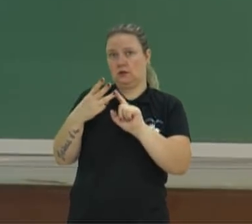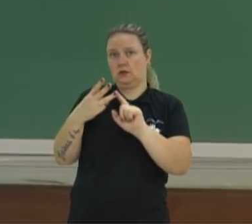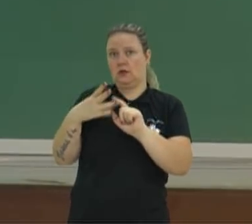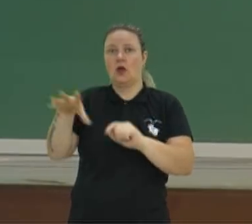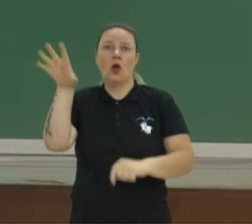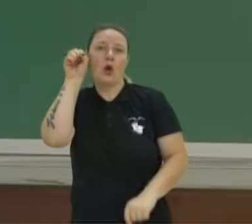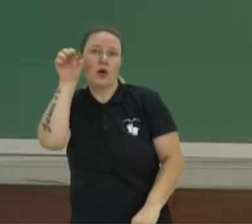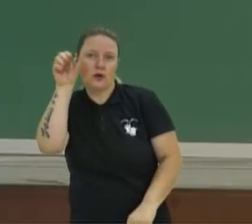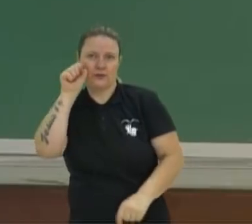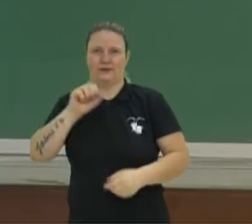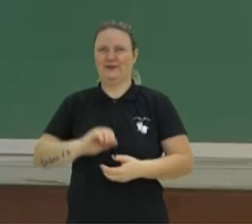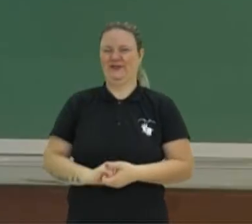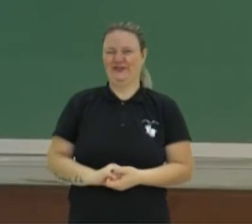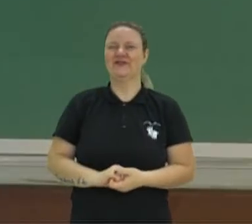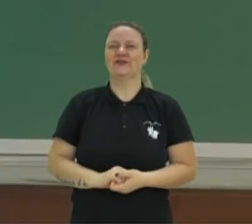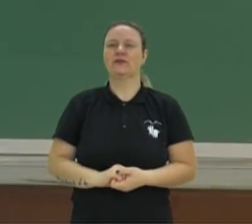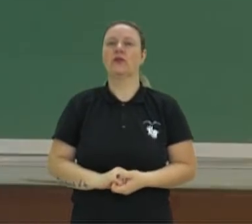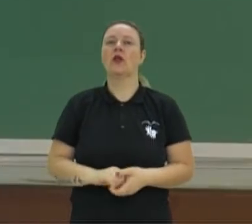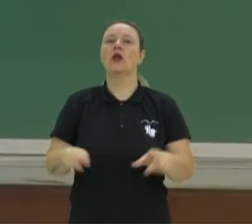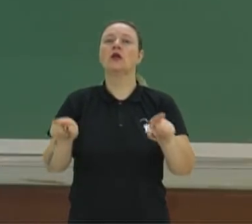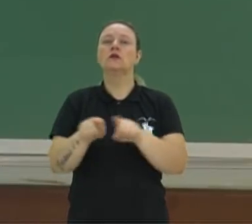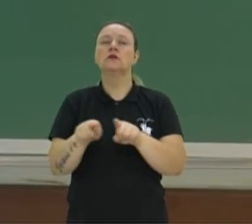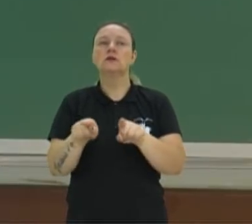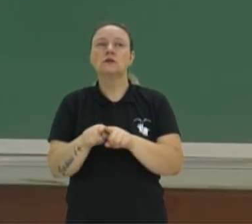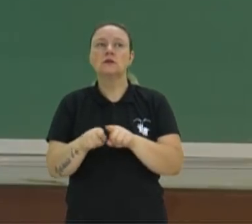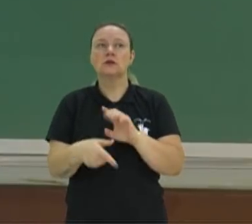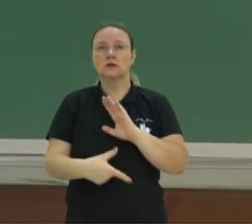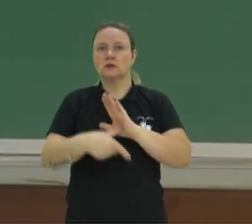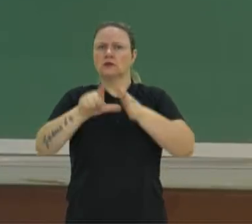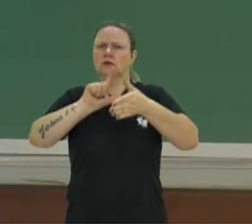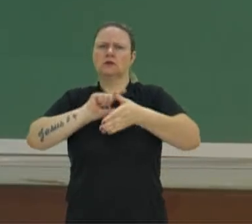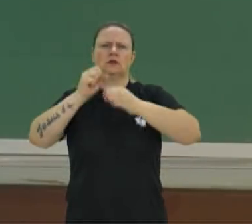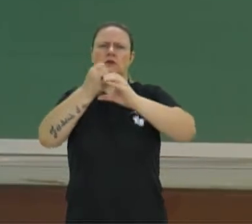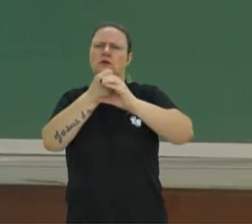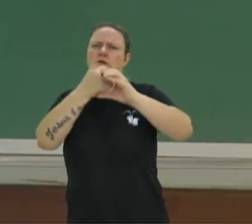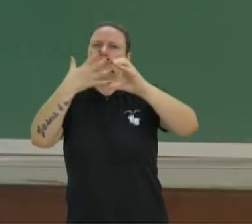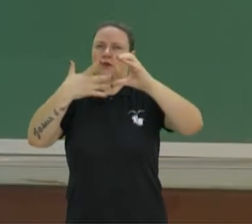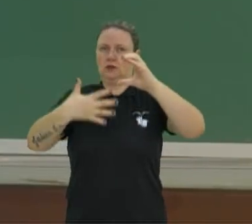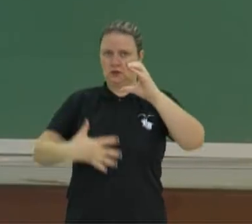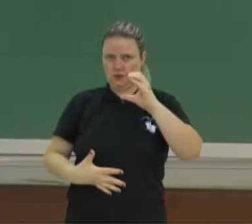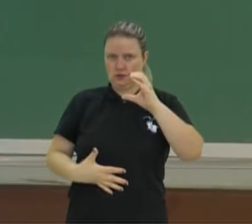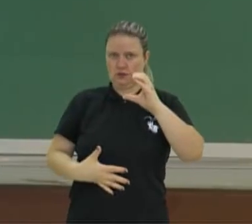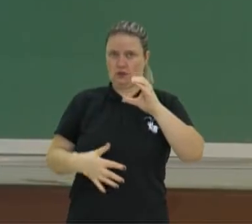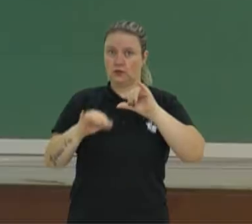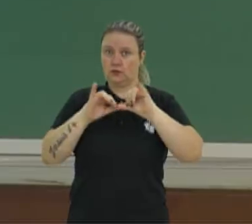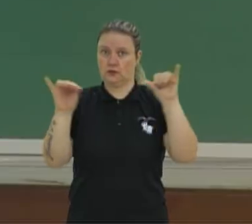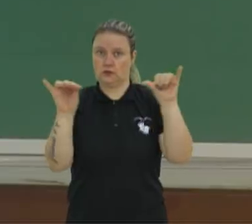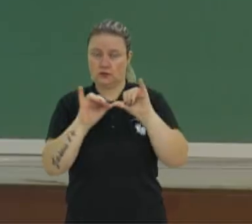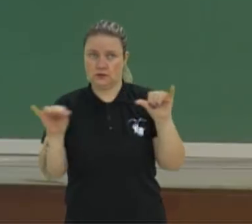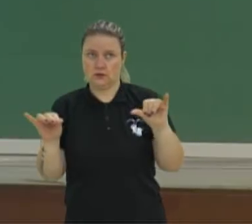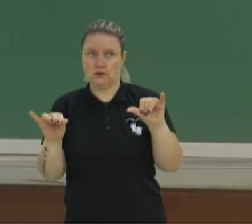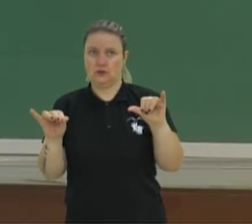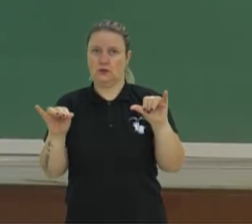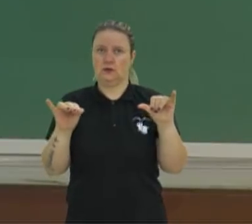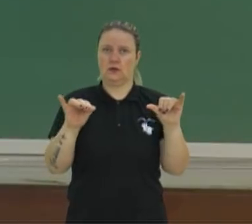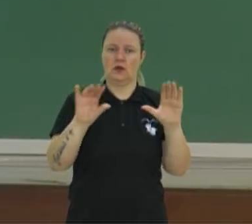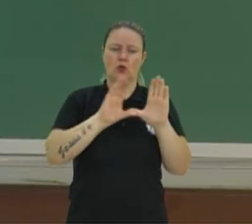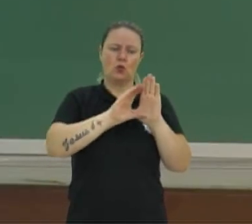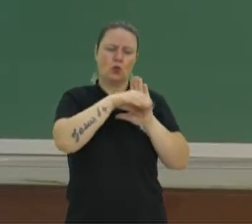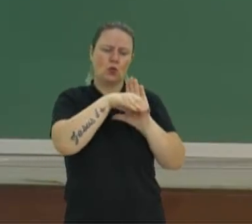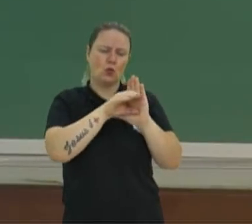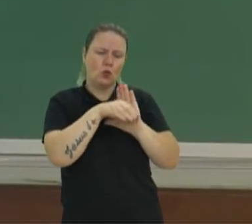Estamos agora chegando ao final, mas antes vamos ver as características da notícia e do guia. Nós temos aqui uma conceituação,